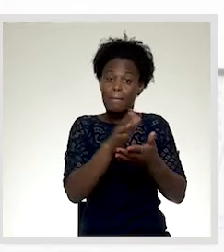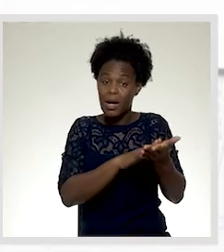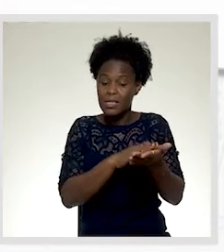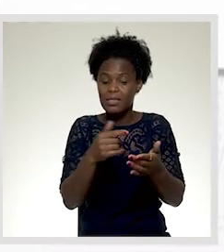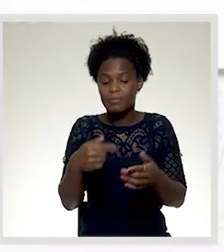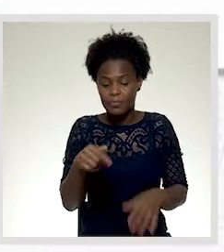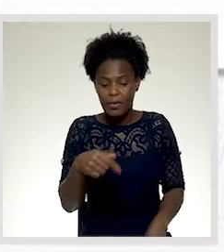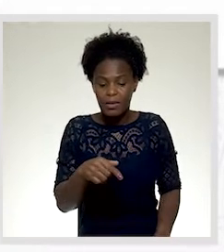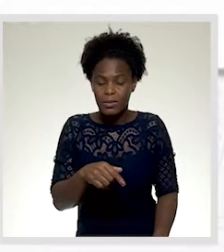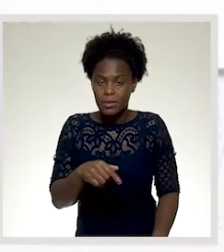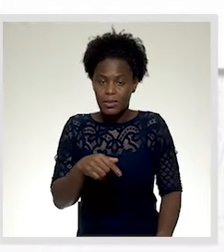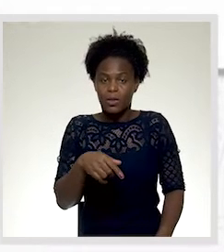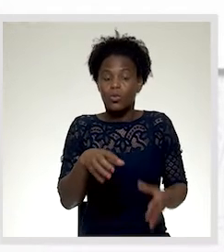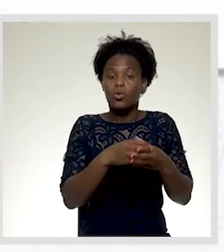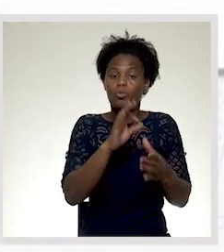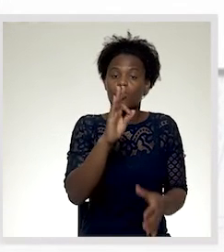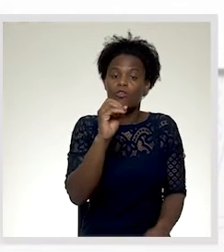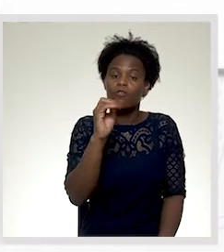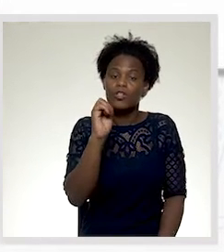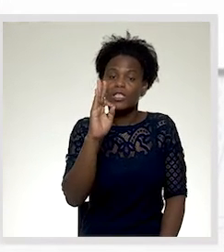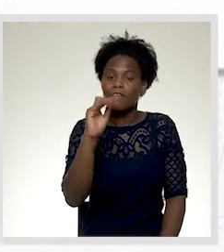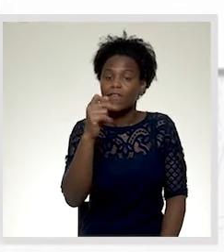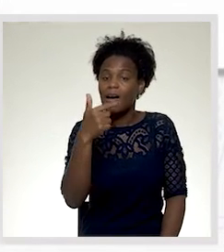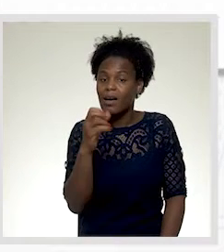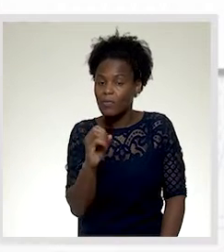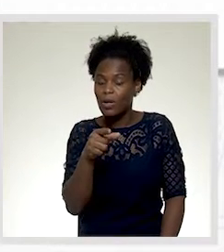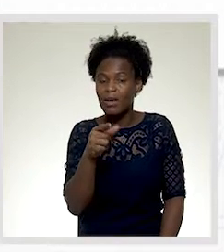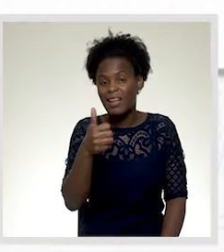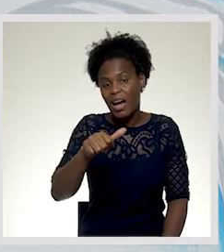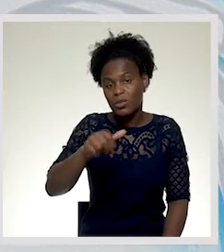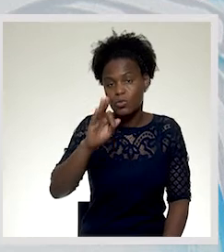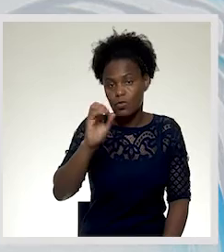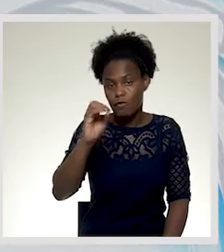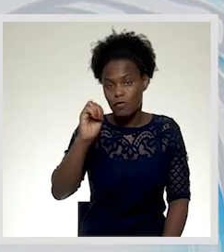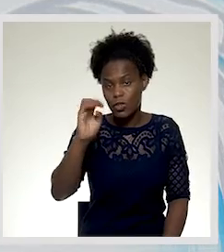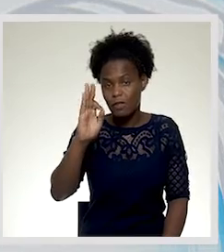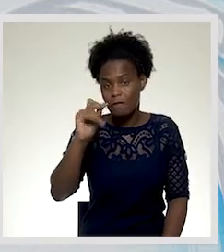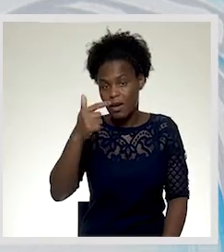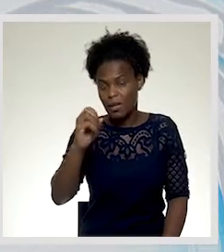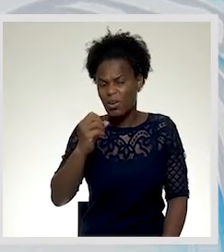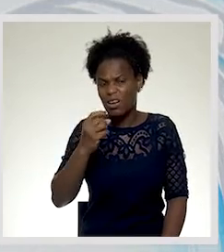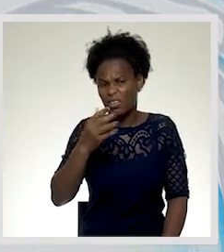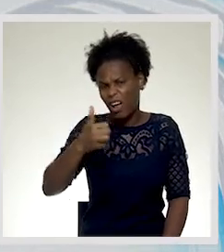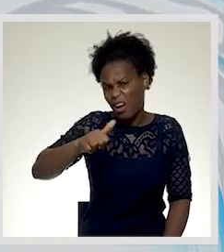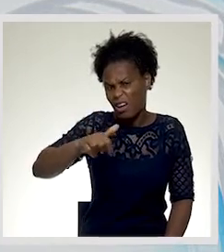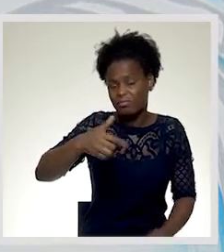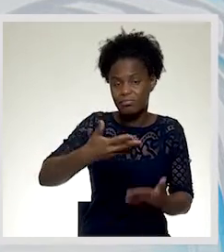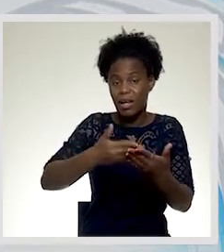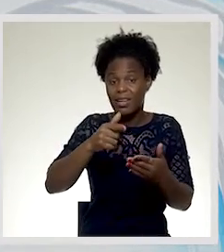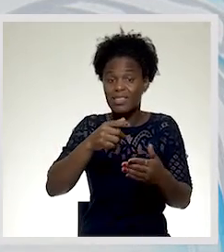as bases azotares, também possuem um grupo fosfato, ou seja, um ácido fosfórico que confere